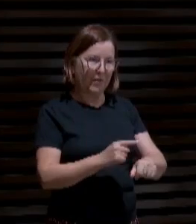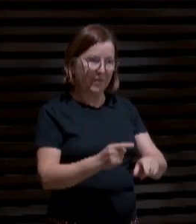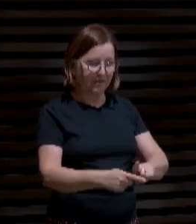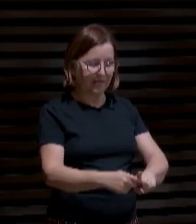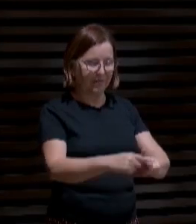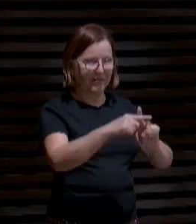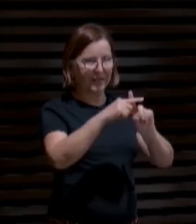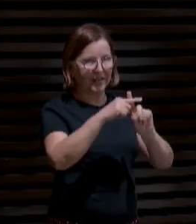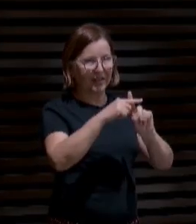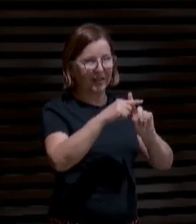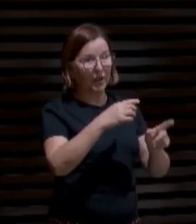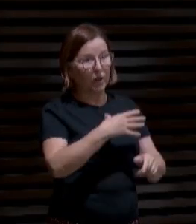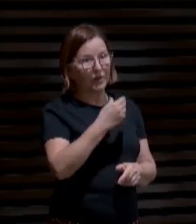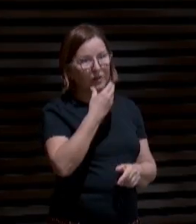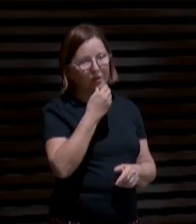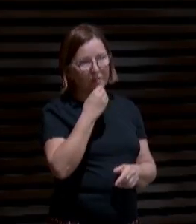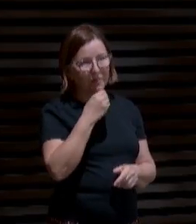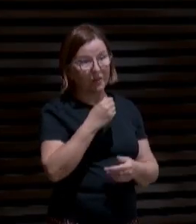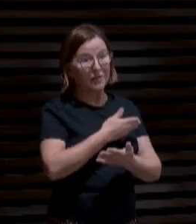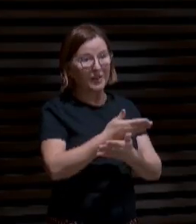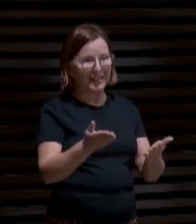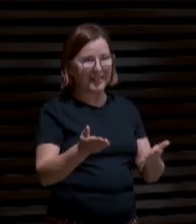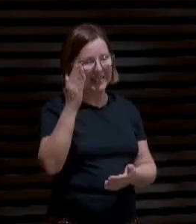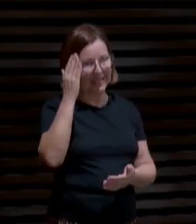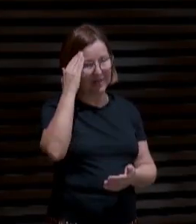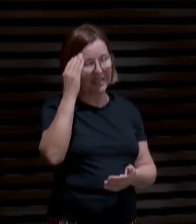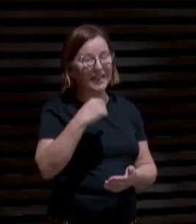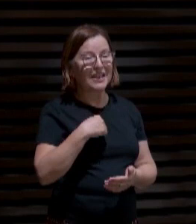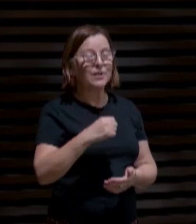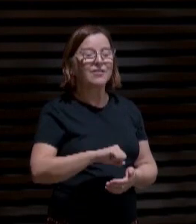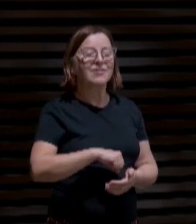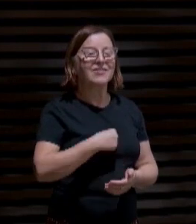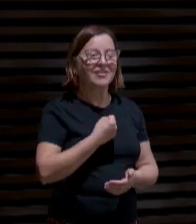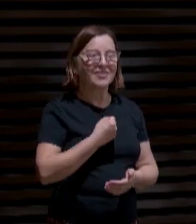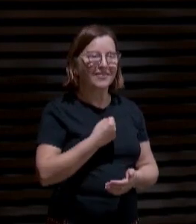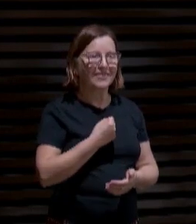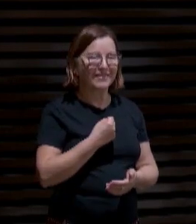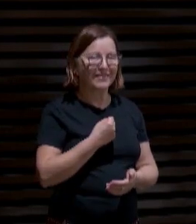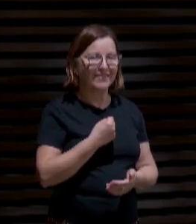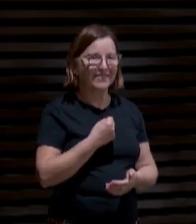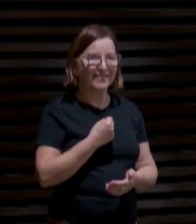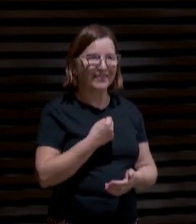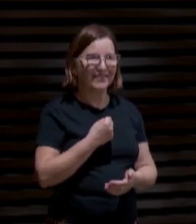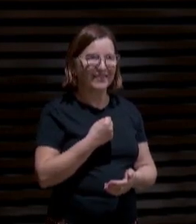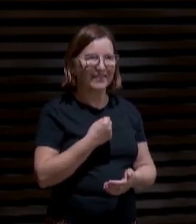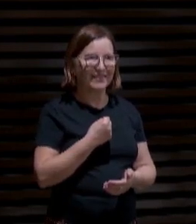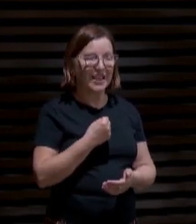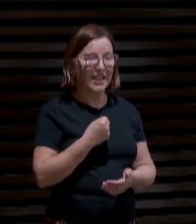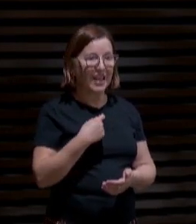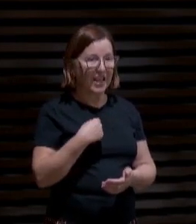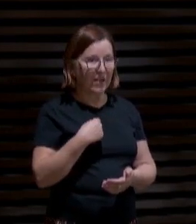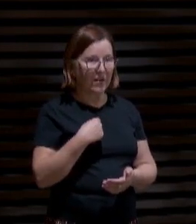Homem, então sabereis que eu sou, e que Pode continuar. E que nada faço por